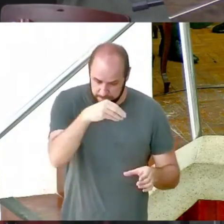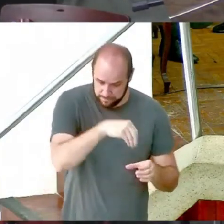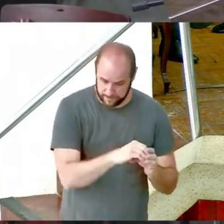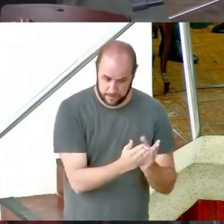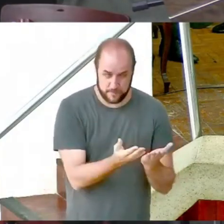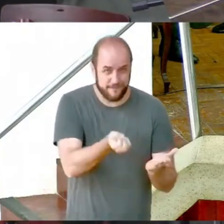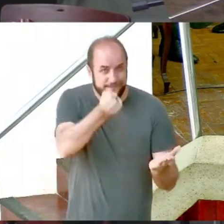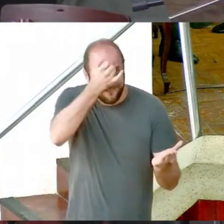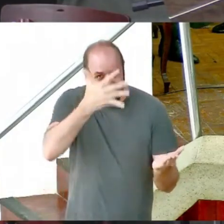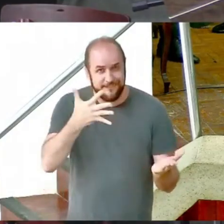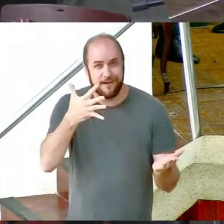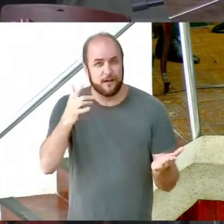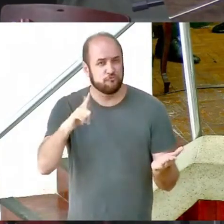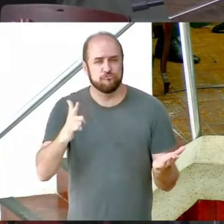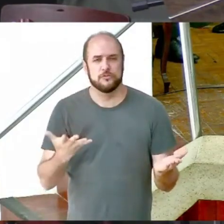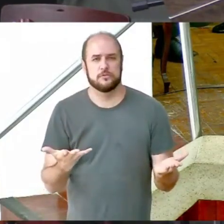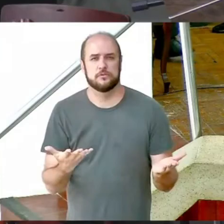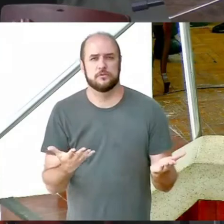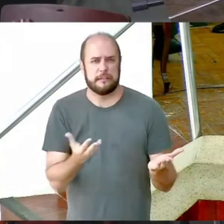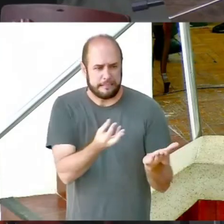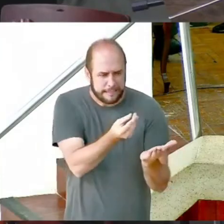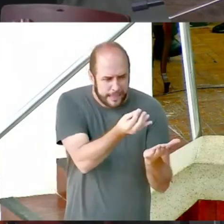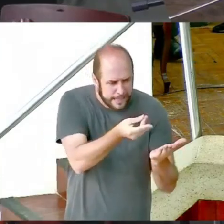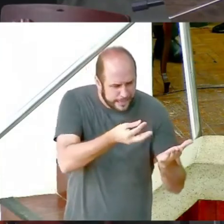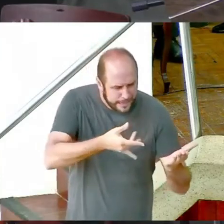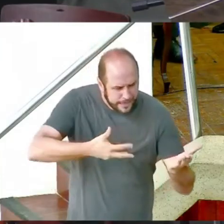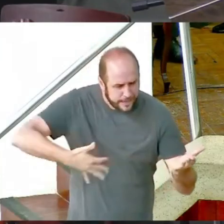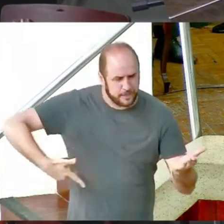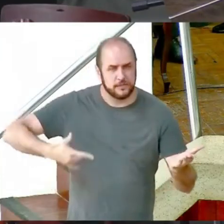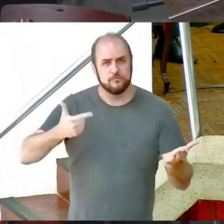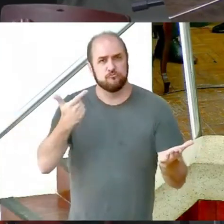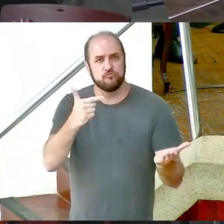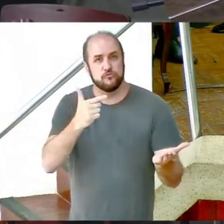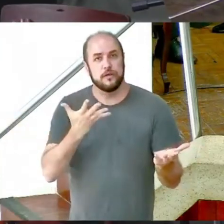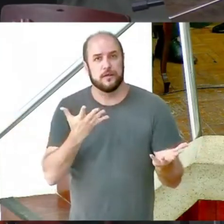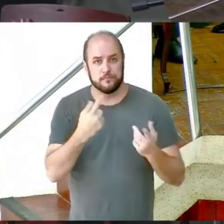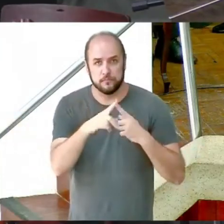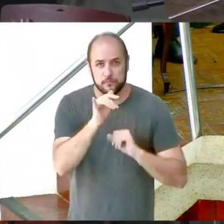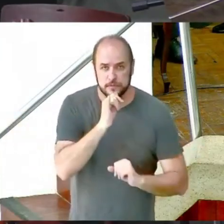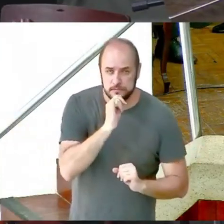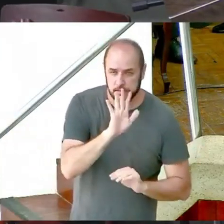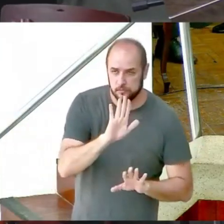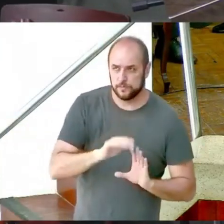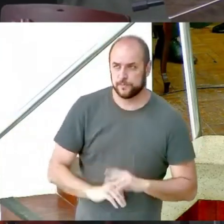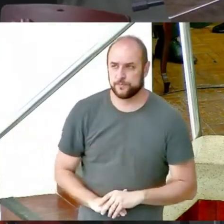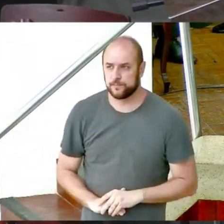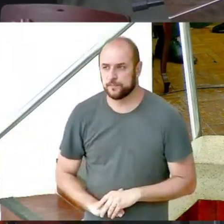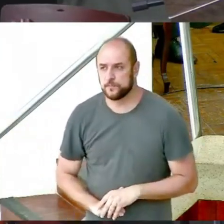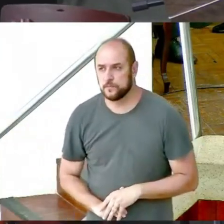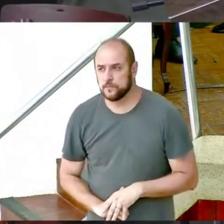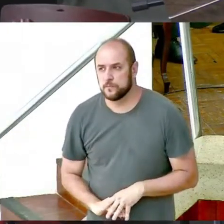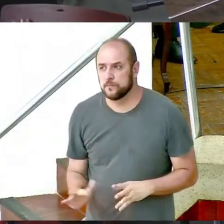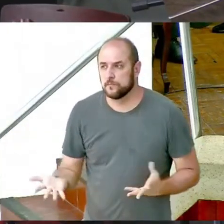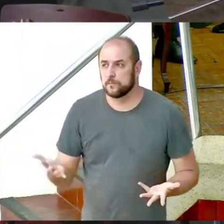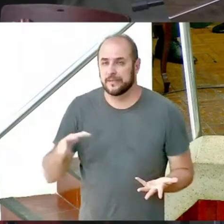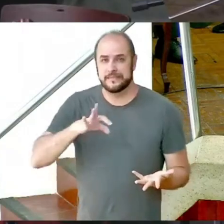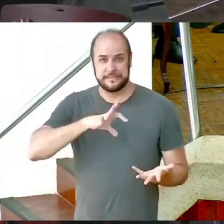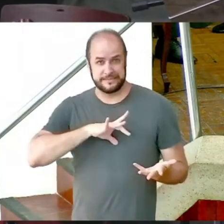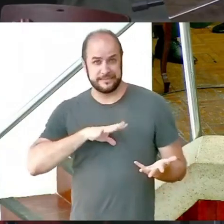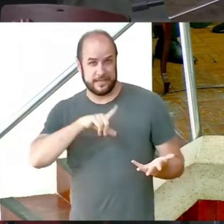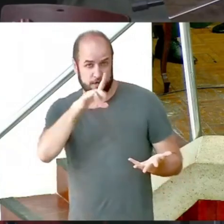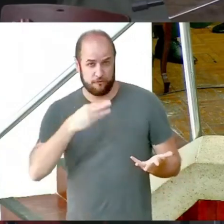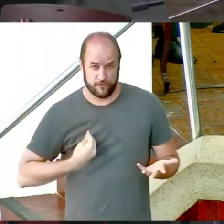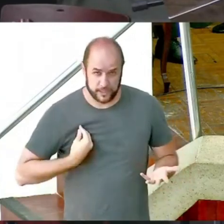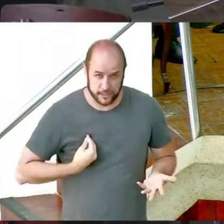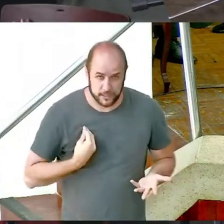claramente, ou detalhadamente qual a vontade de Deus. Por exemplo, qual a cidade que você vai